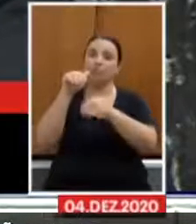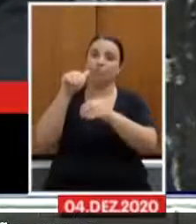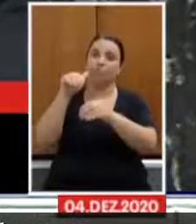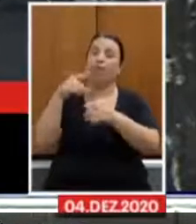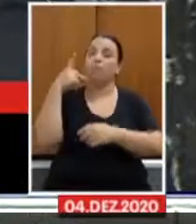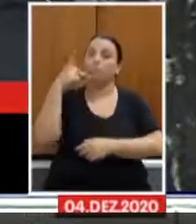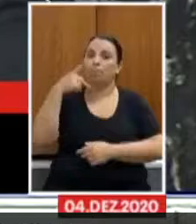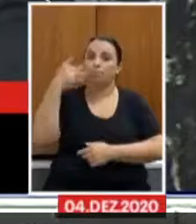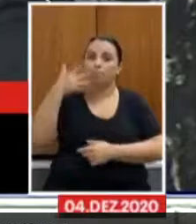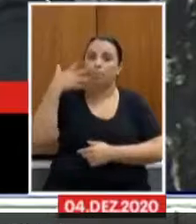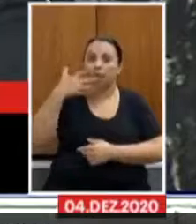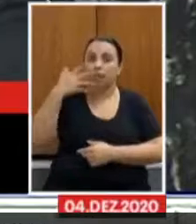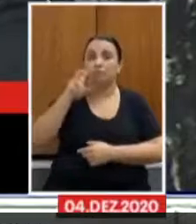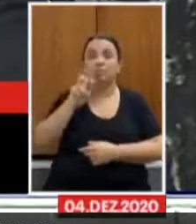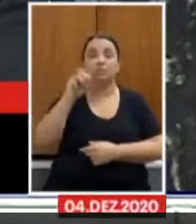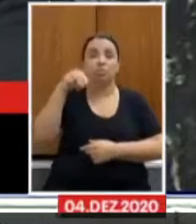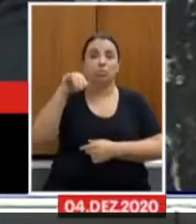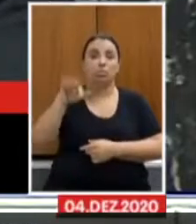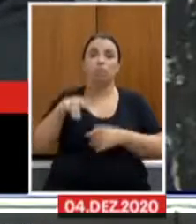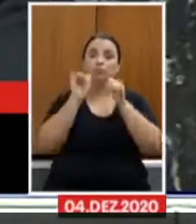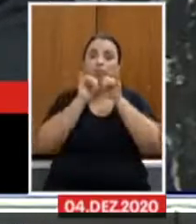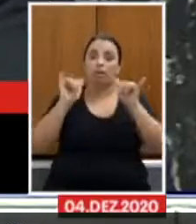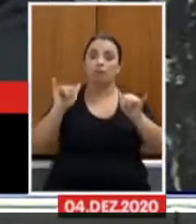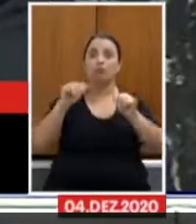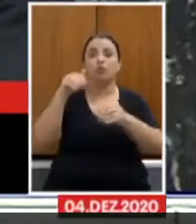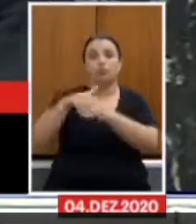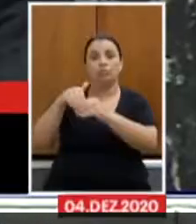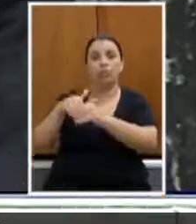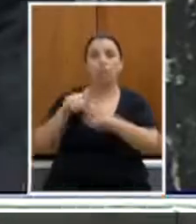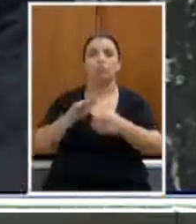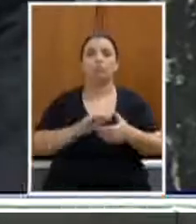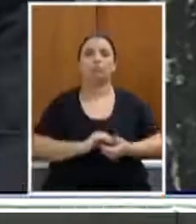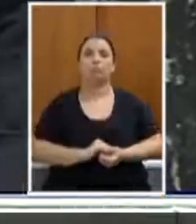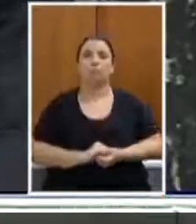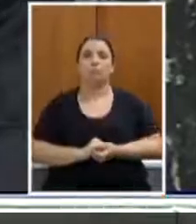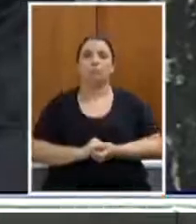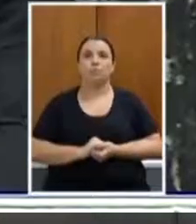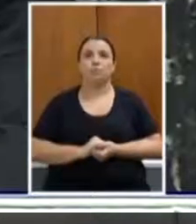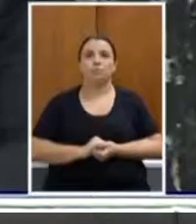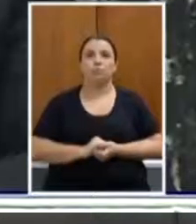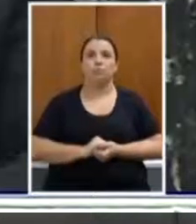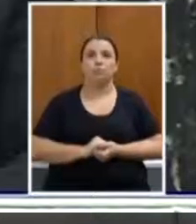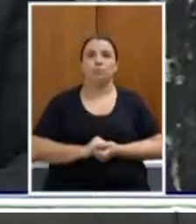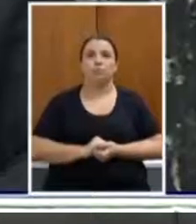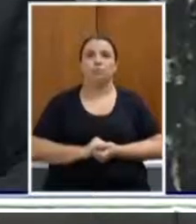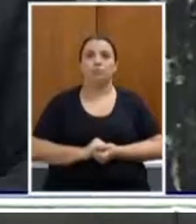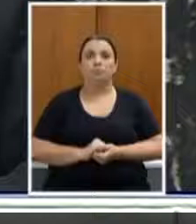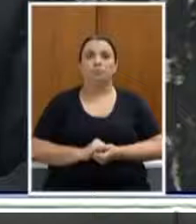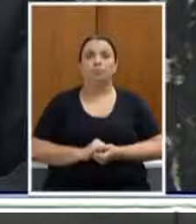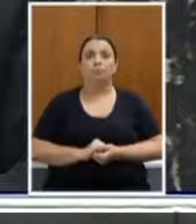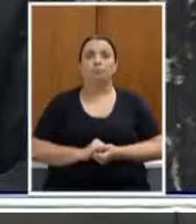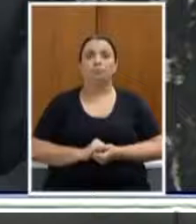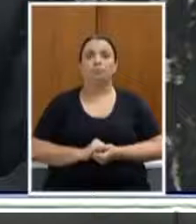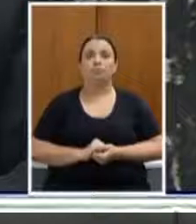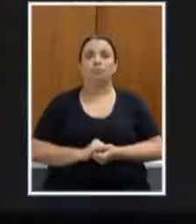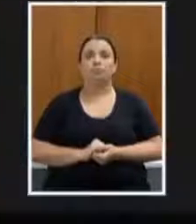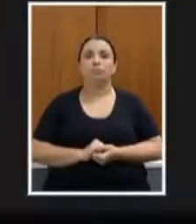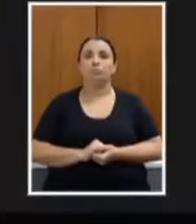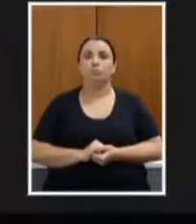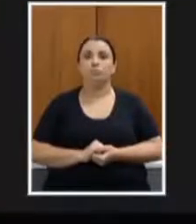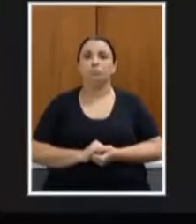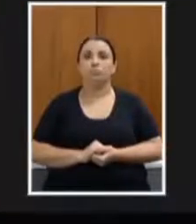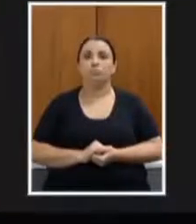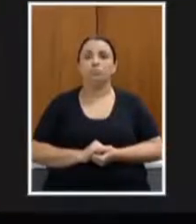de 5 minutos para sua declaração de voto. Com a palavra, deputado Alencar da Silveira Júnior. Presida,